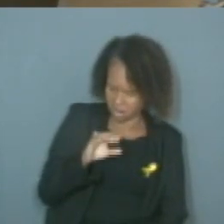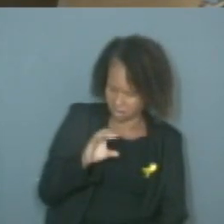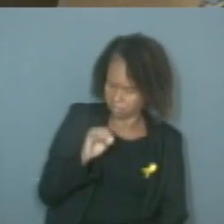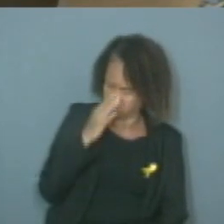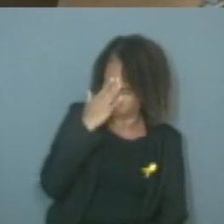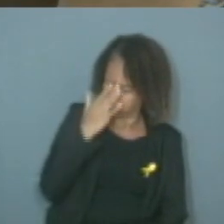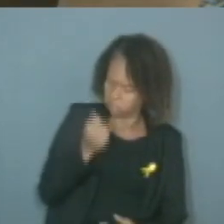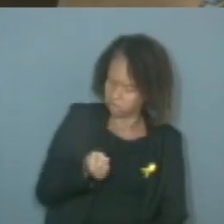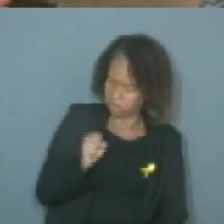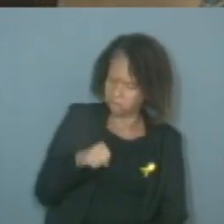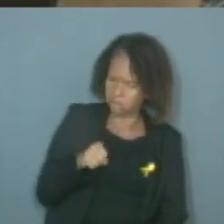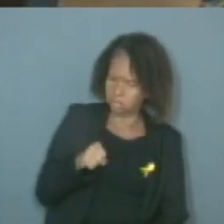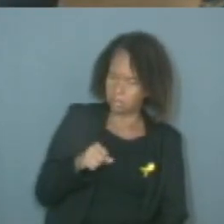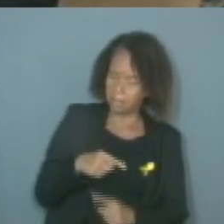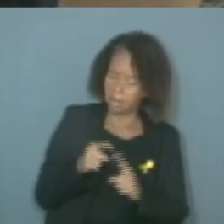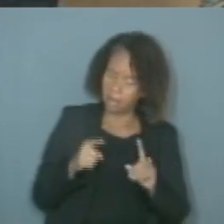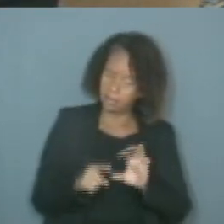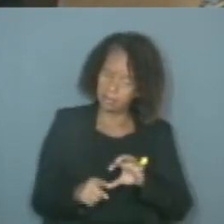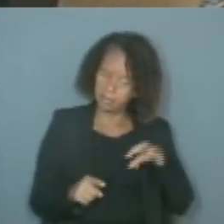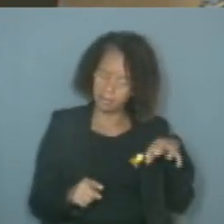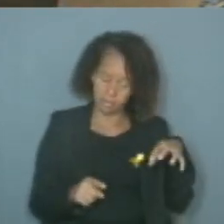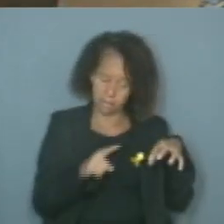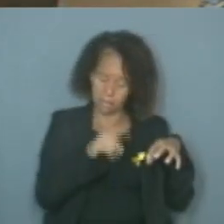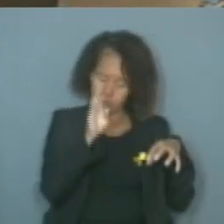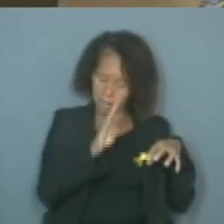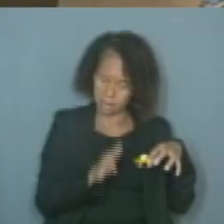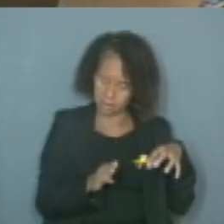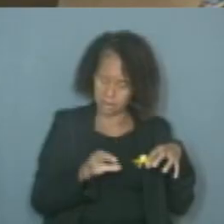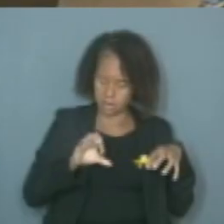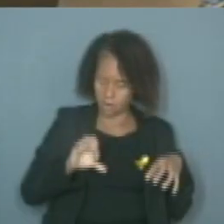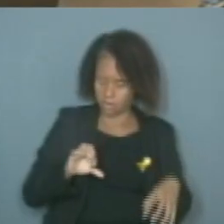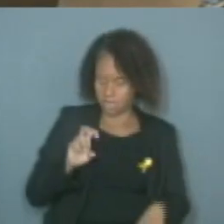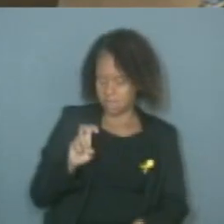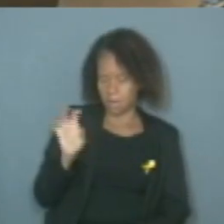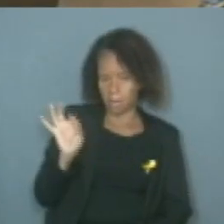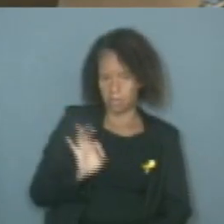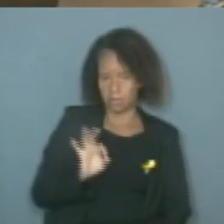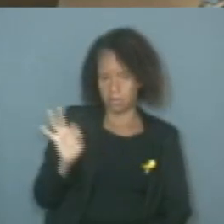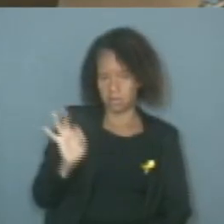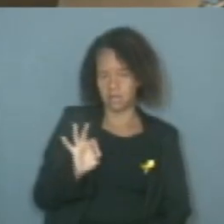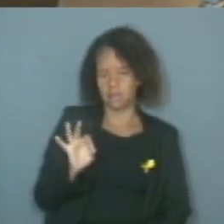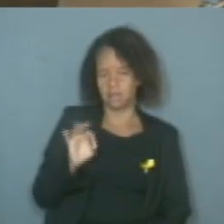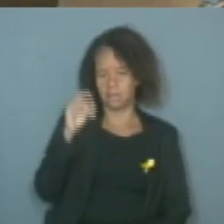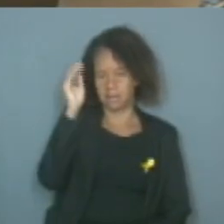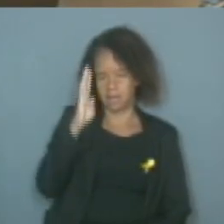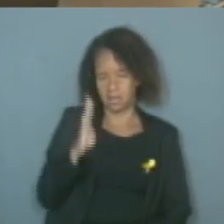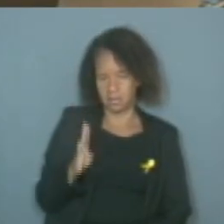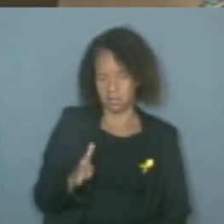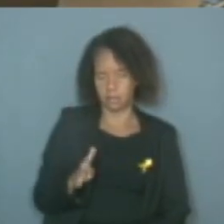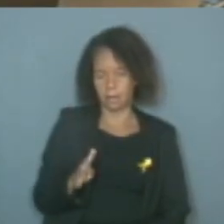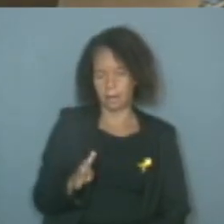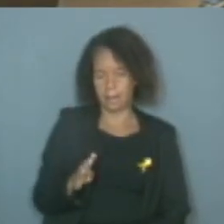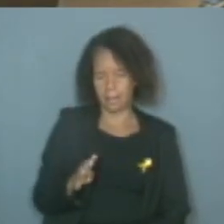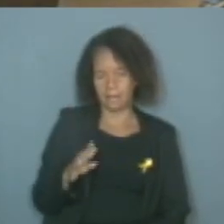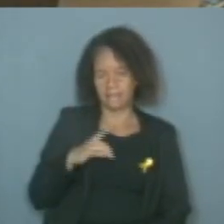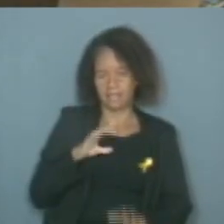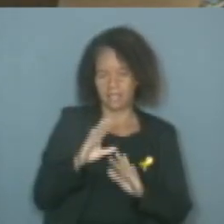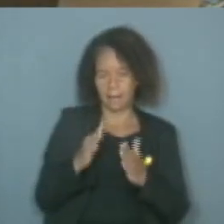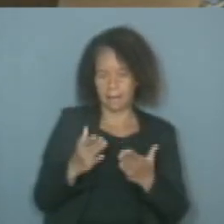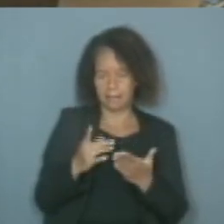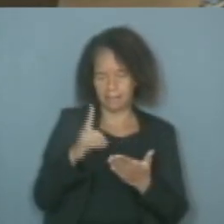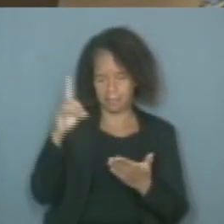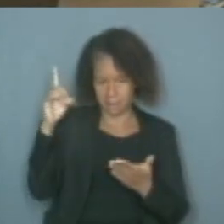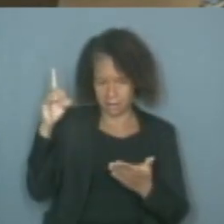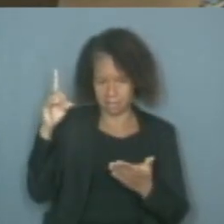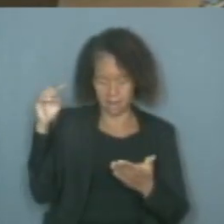que o país tem que ser laico, mas a partir do momento que o Brasil, quase 95% do Brasil, é um país que tem a Bíblia